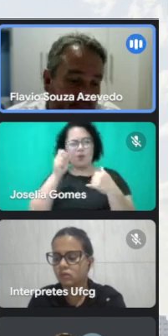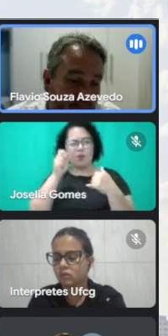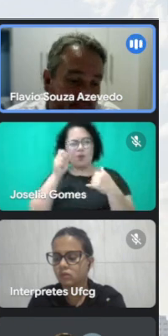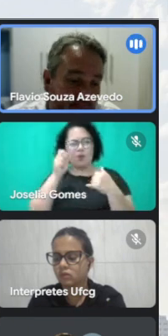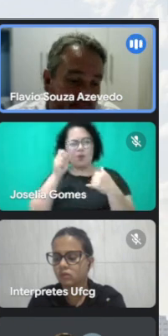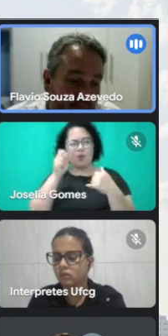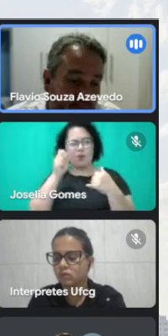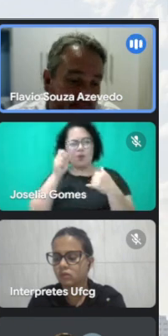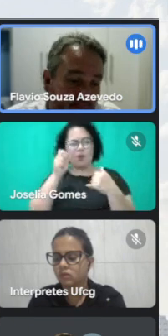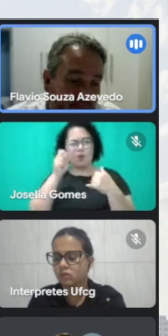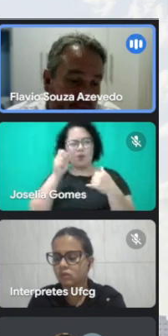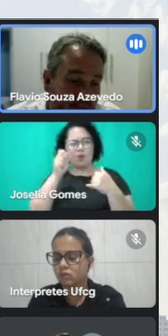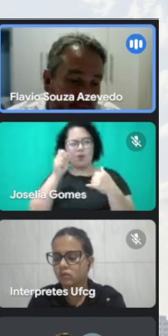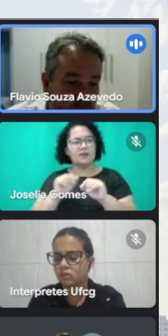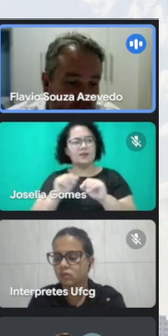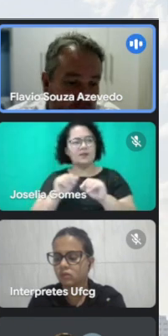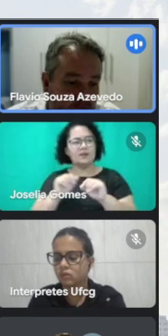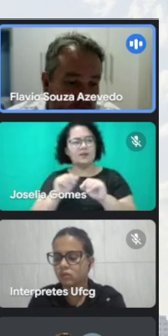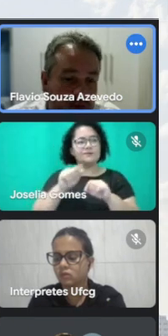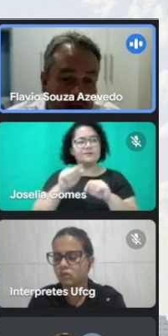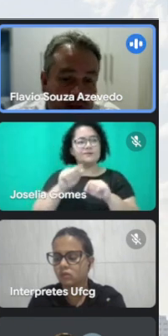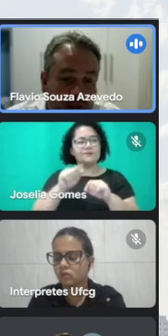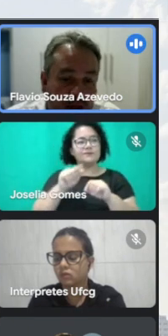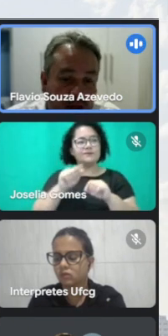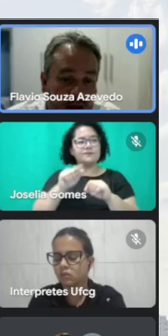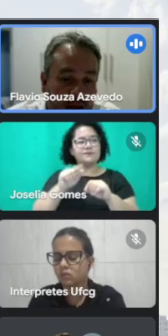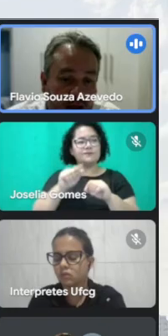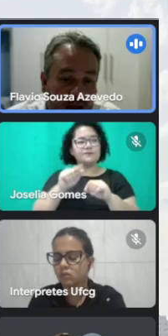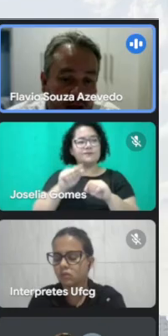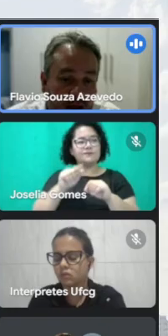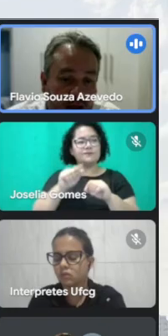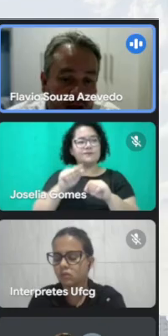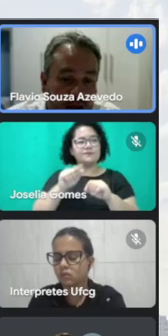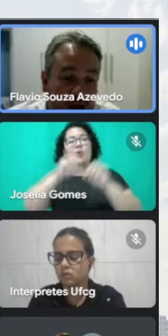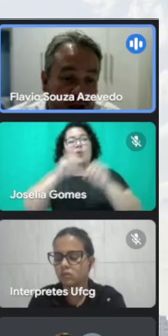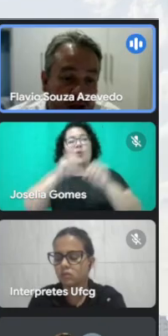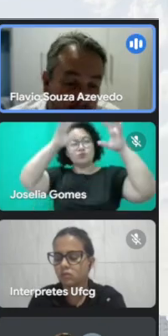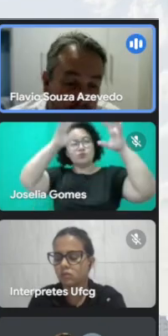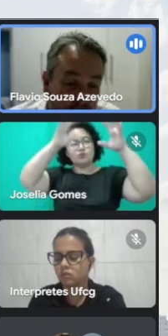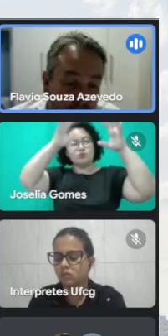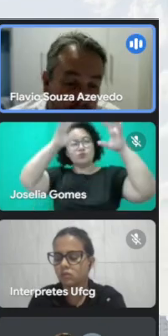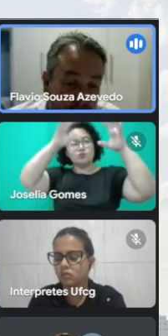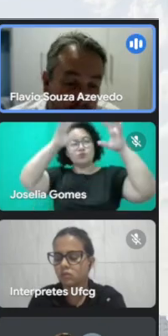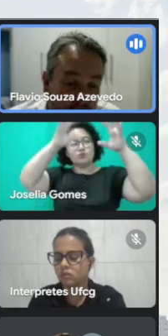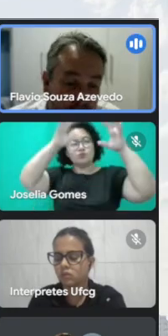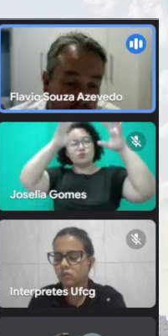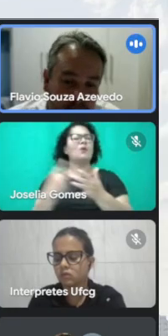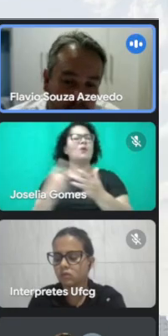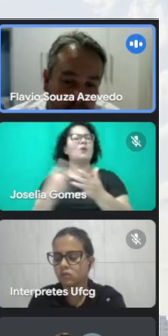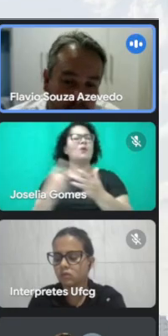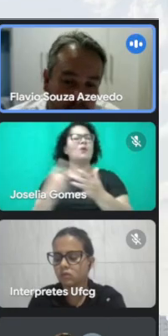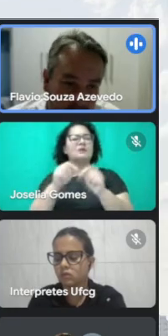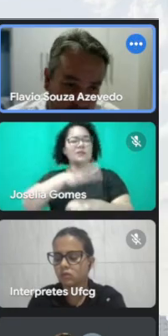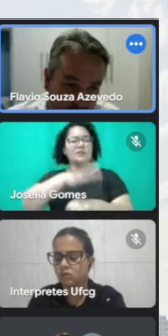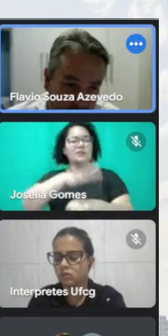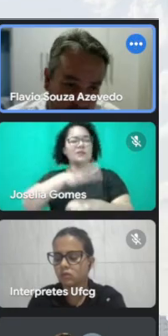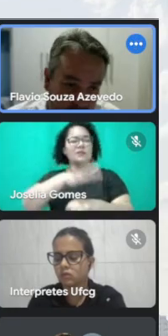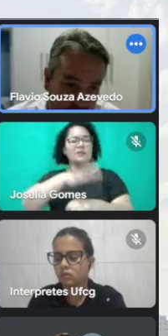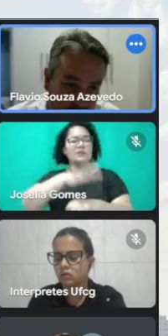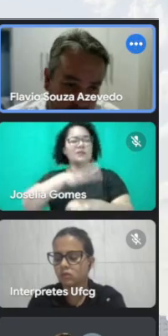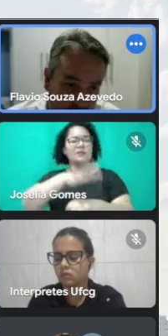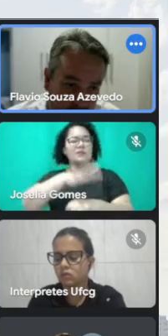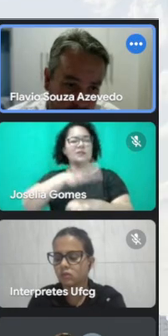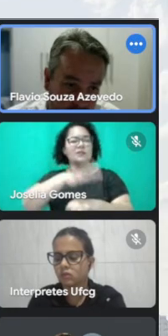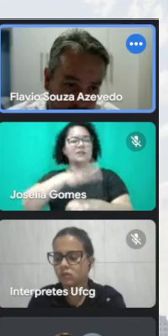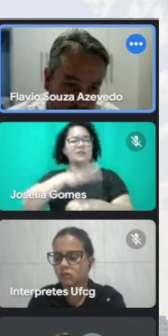E nessa área choreada a gente tem uma chuva. Então, o que acontece em áreas urbanizadas, que tem esses aspectos que